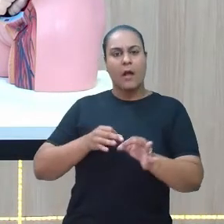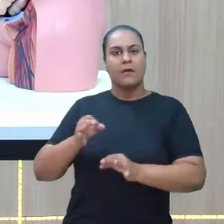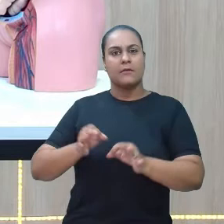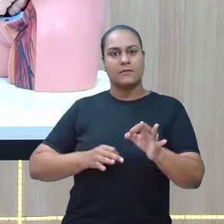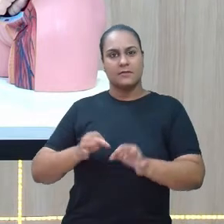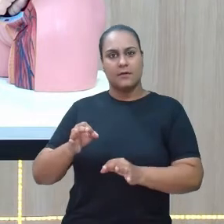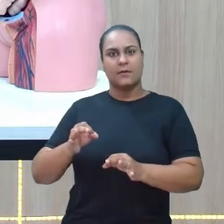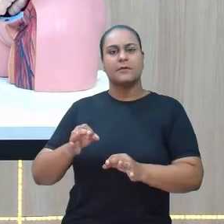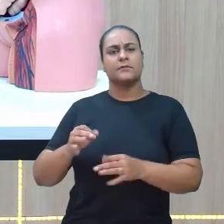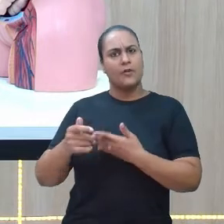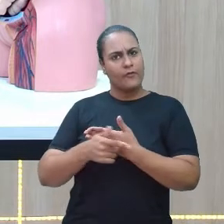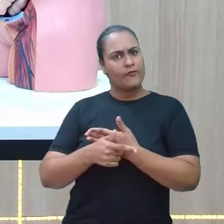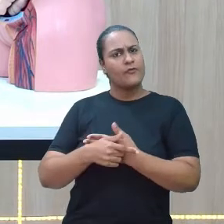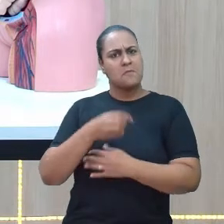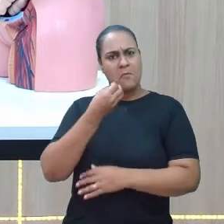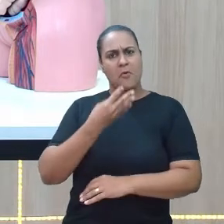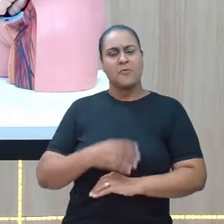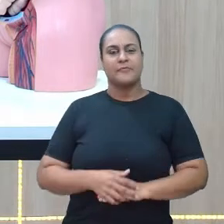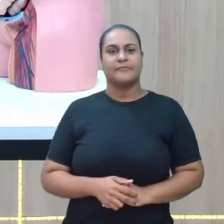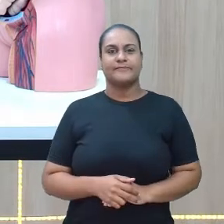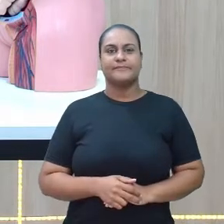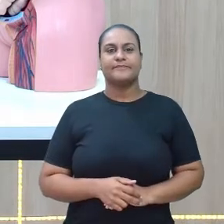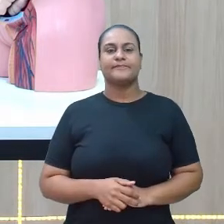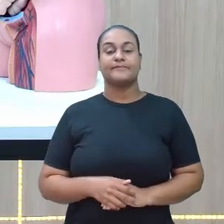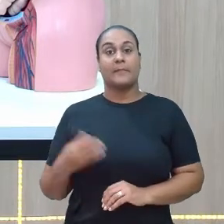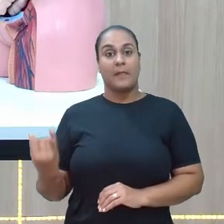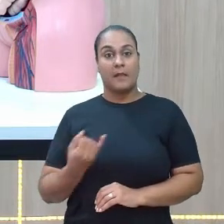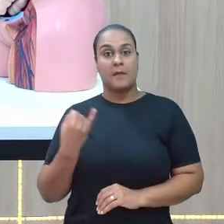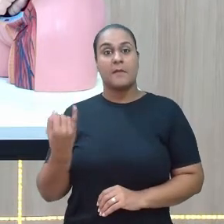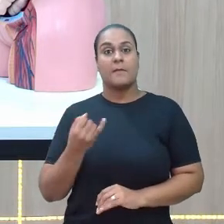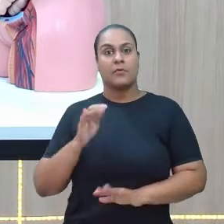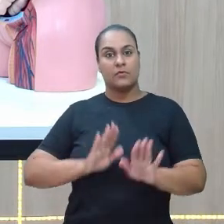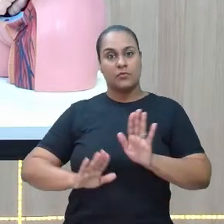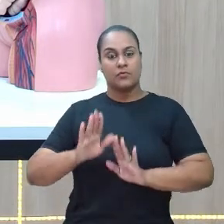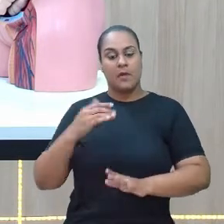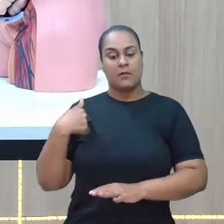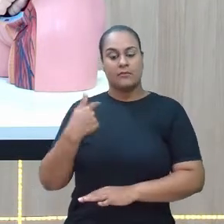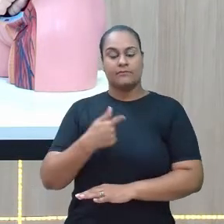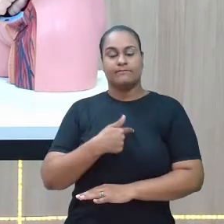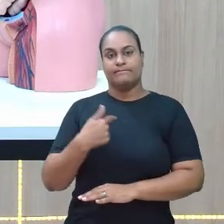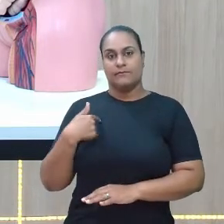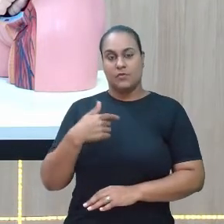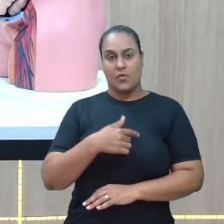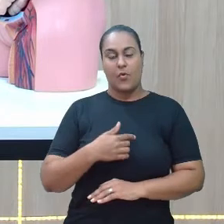organizada e funcionem bem também, né? É importante esse cuidado com o nosso corpo.